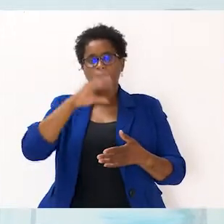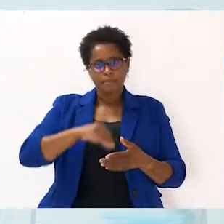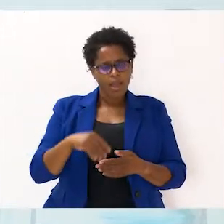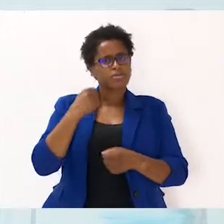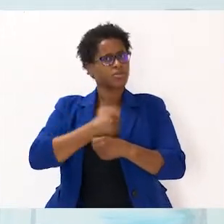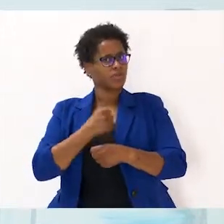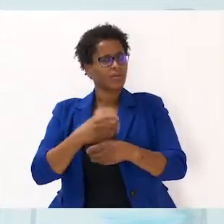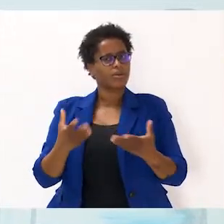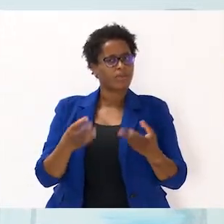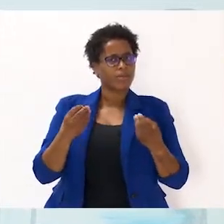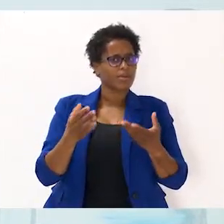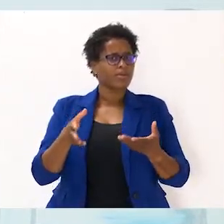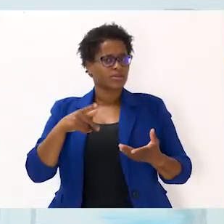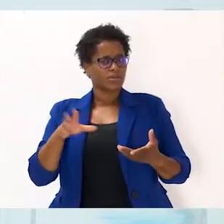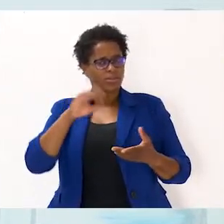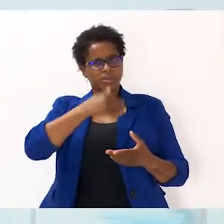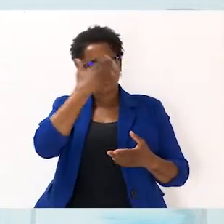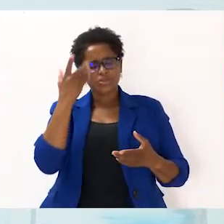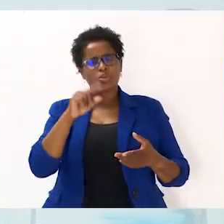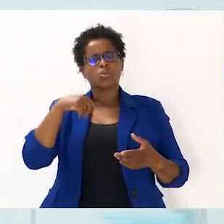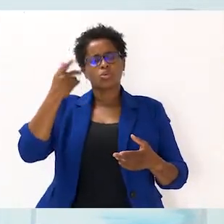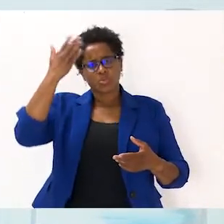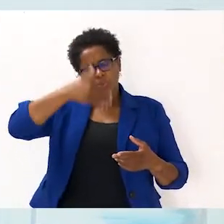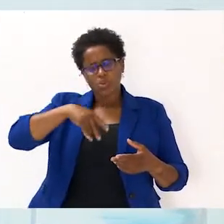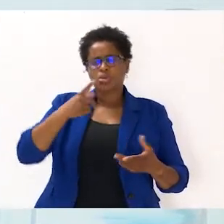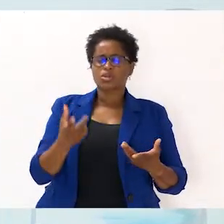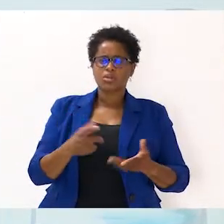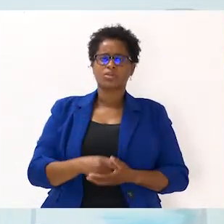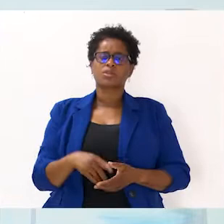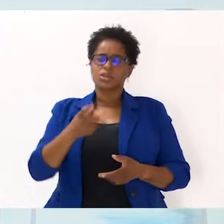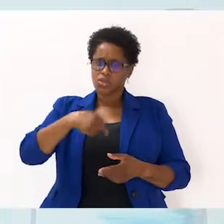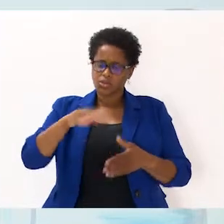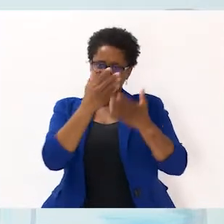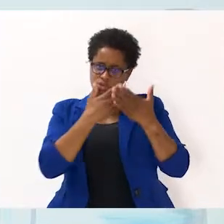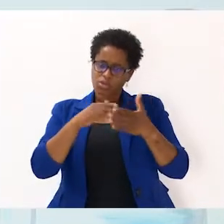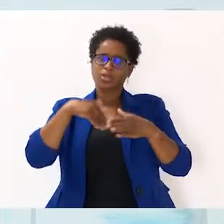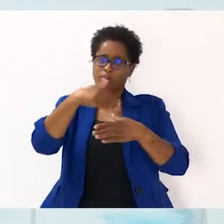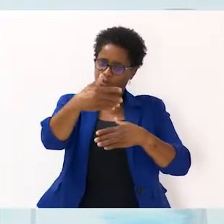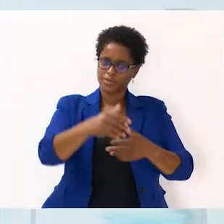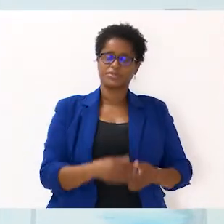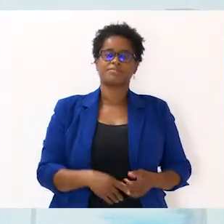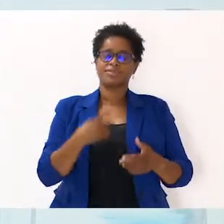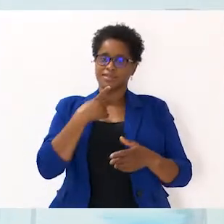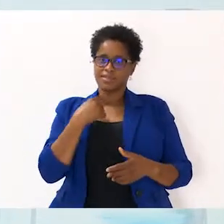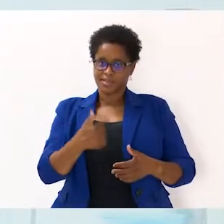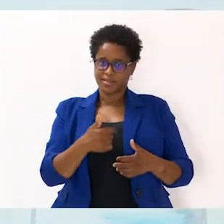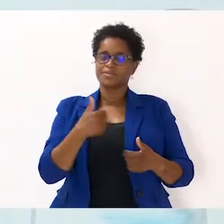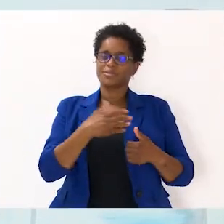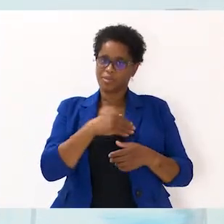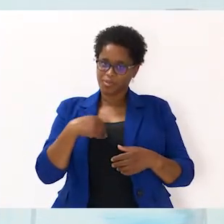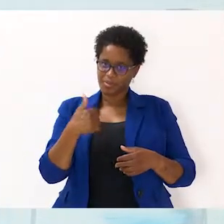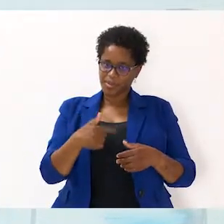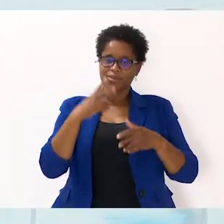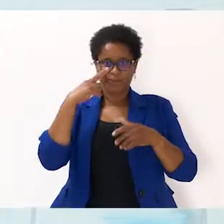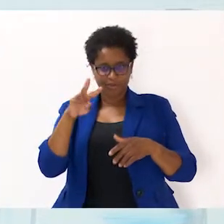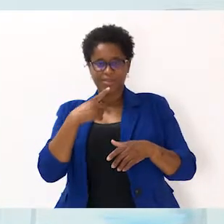ativo, como por exemplo, tem aqueles que são noturnos, diurnos e crepusculares, que nós vamos estudar, se calhar, mais à frente. Ok? Tudo bem? Estão